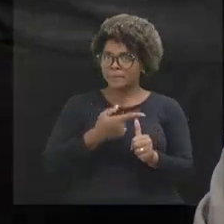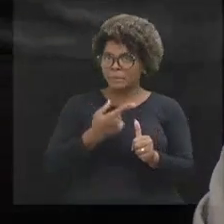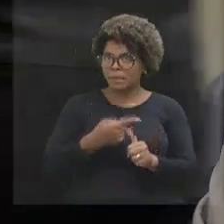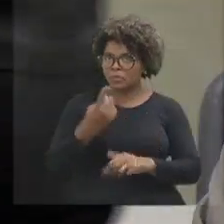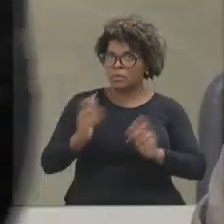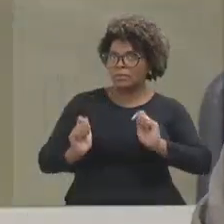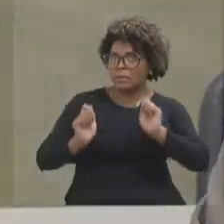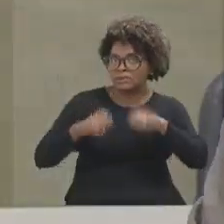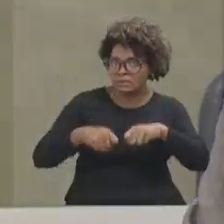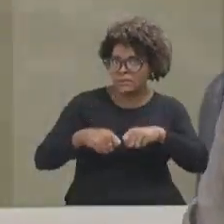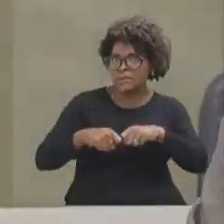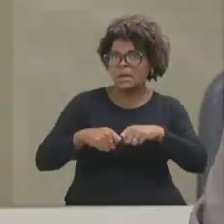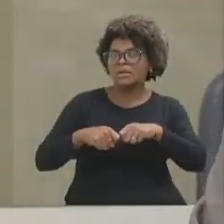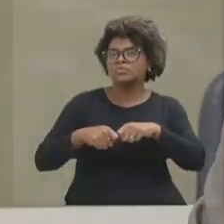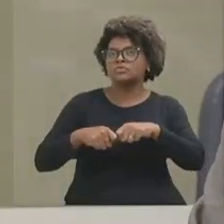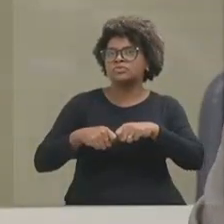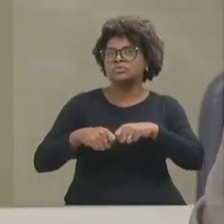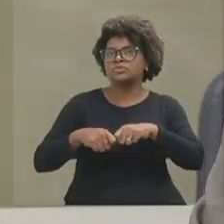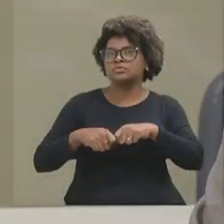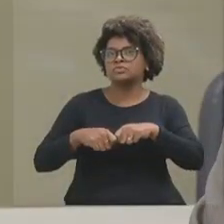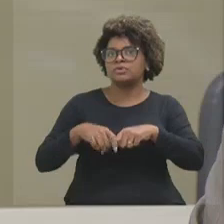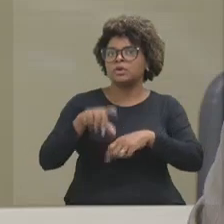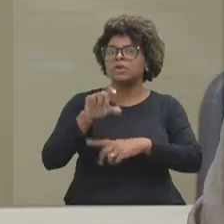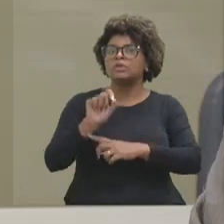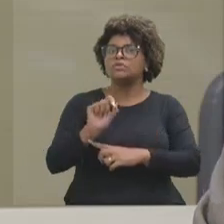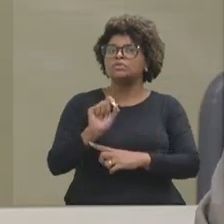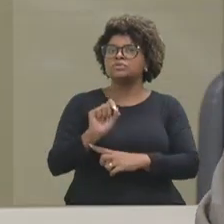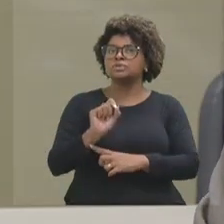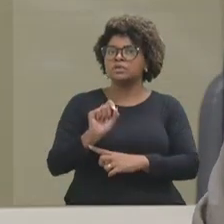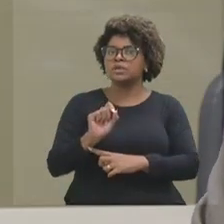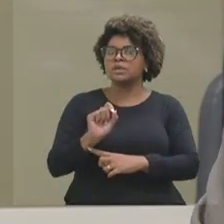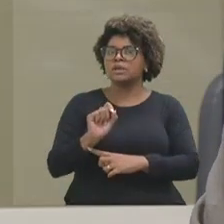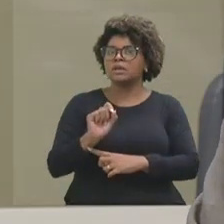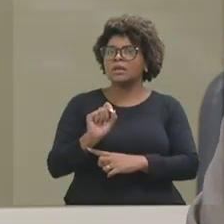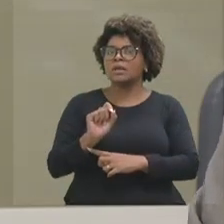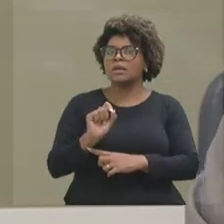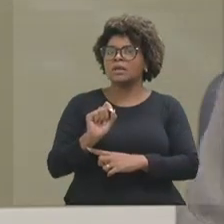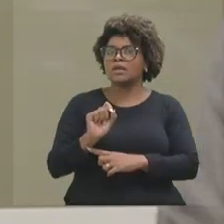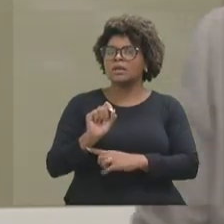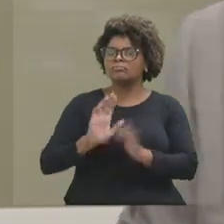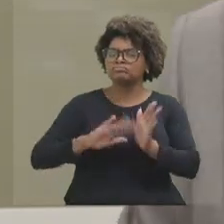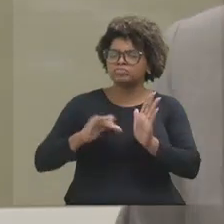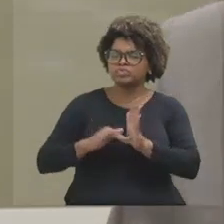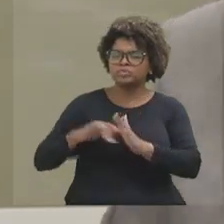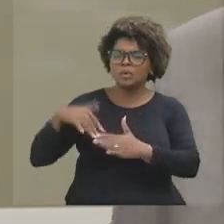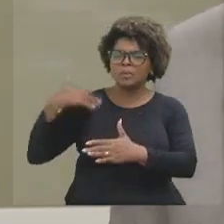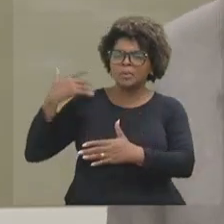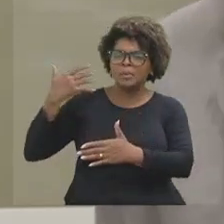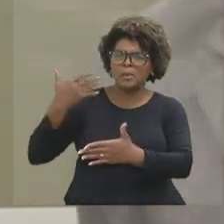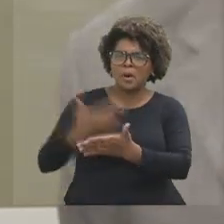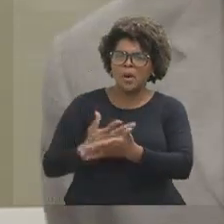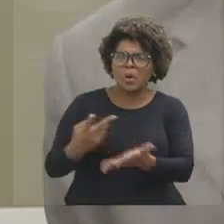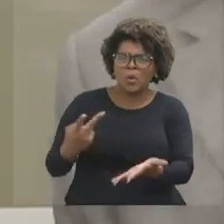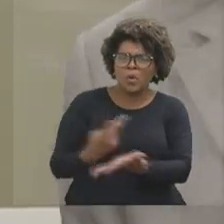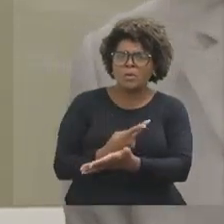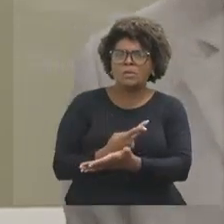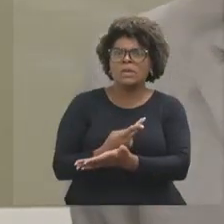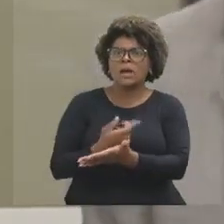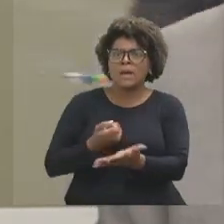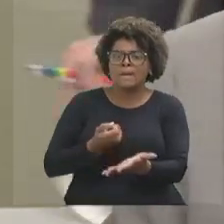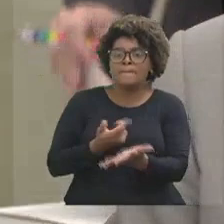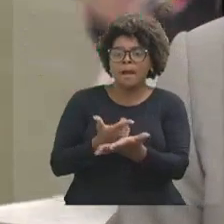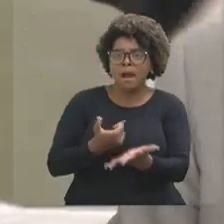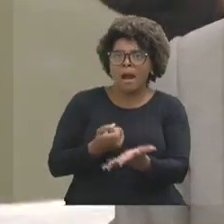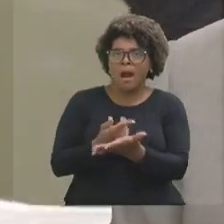possibilidade de que o extrato de muitos anos que o senhor vem pagando